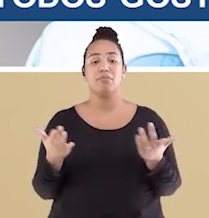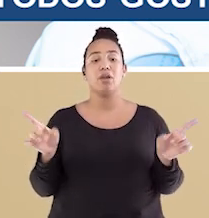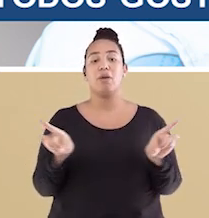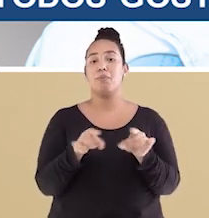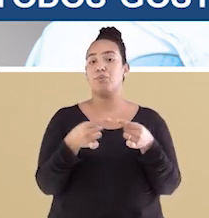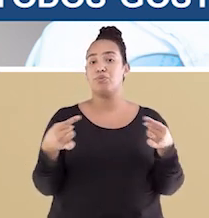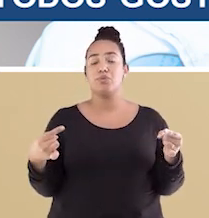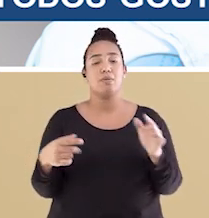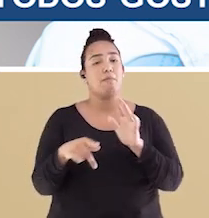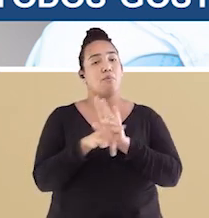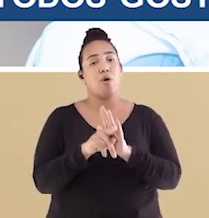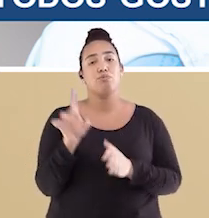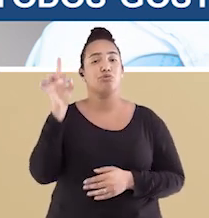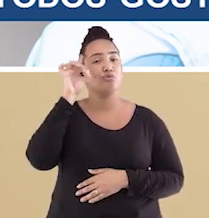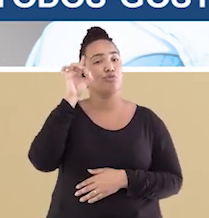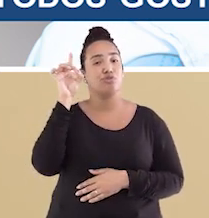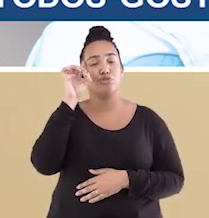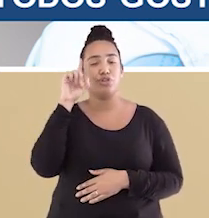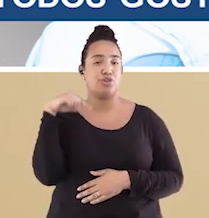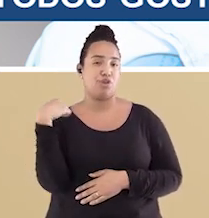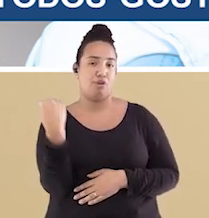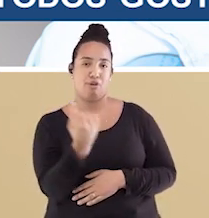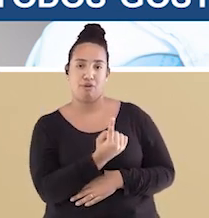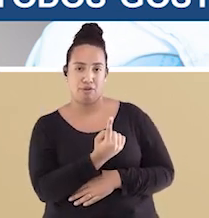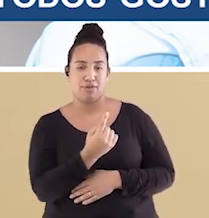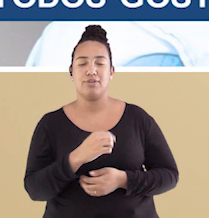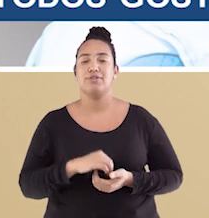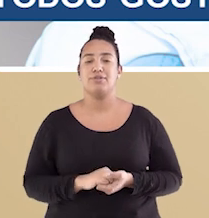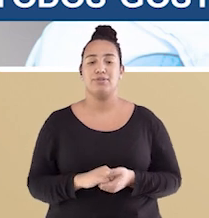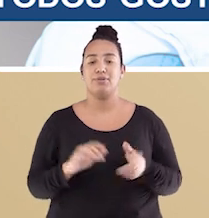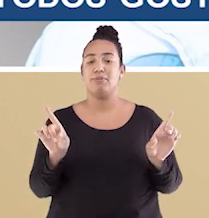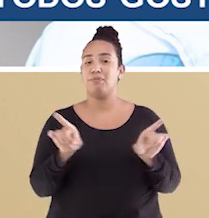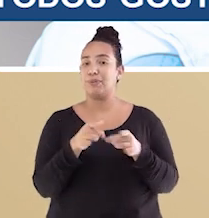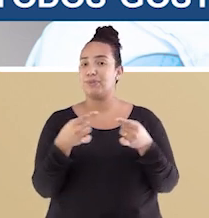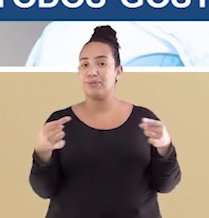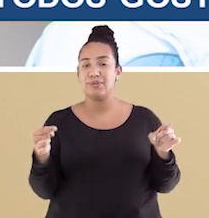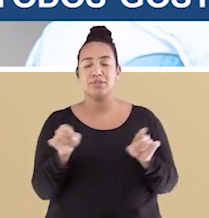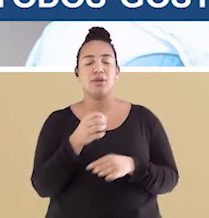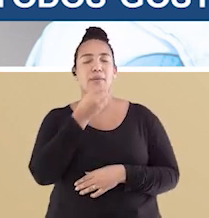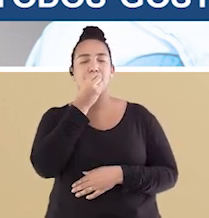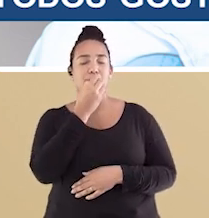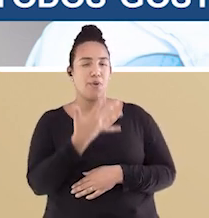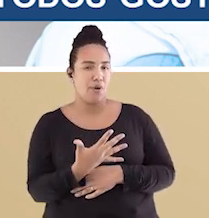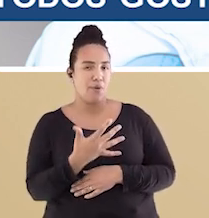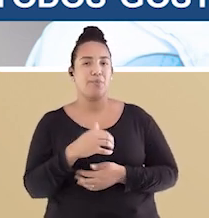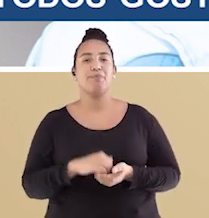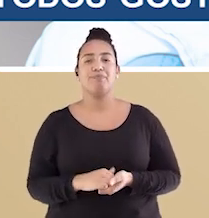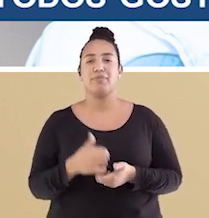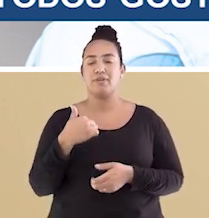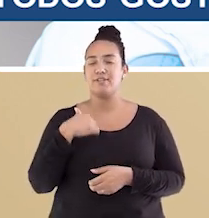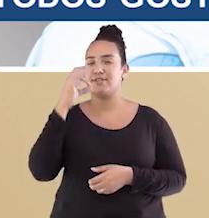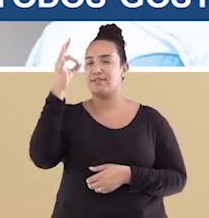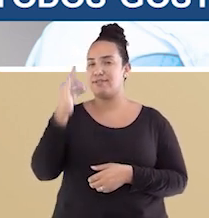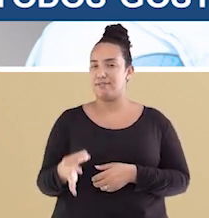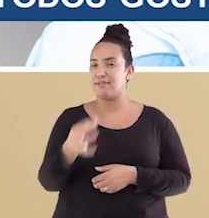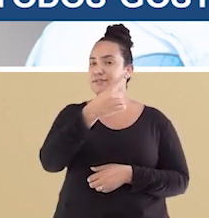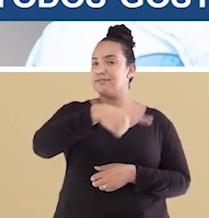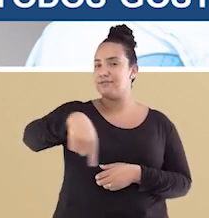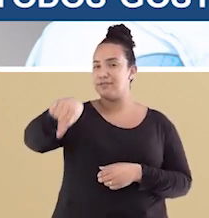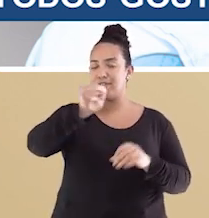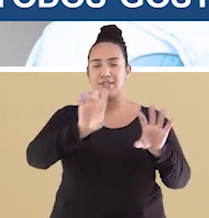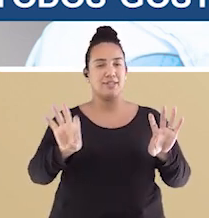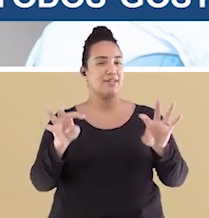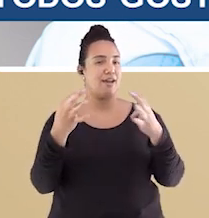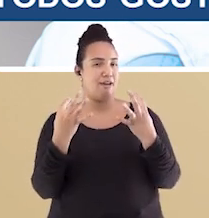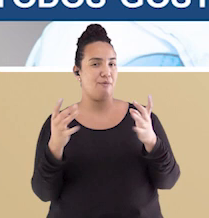do cotidiano. Não tem como vivermos sem ouvir música. Eu tenho certeza de que todos vocês que estão me assistindo gostam de música,